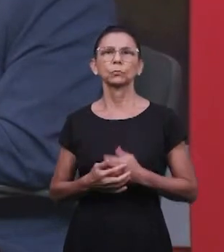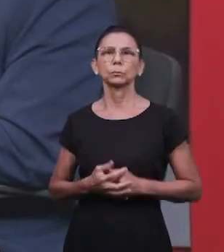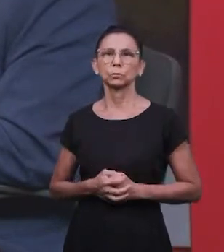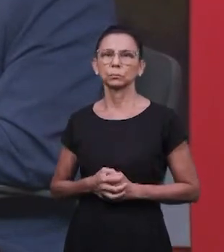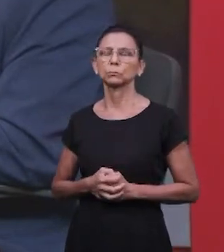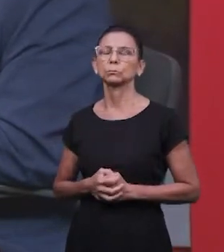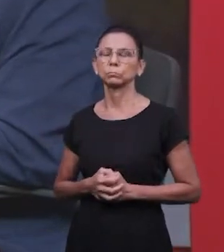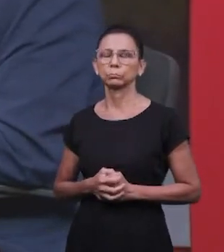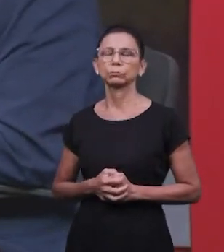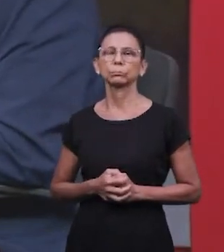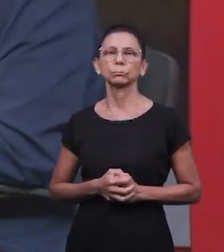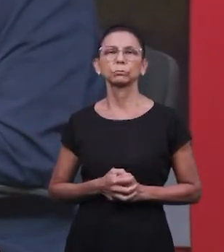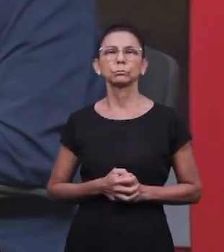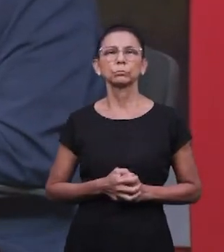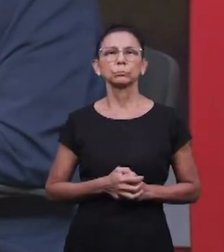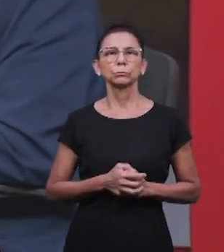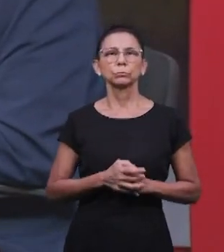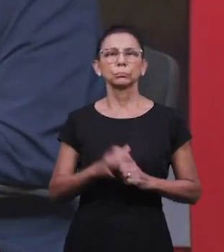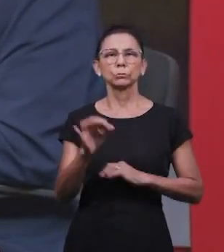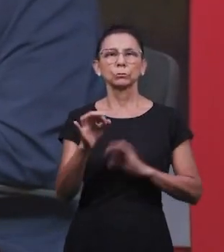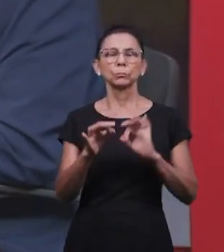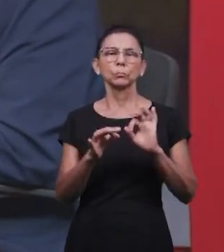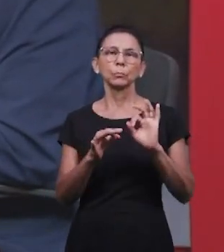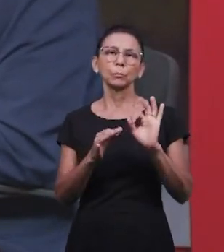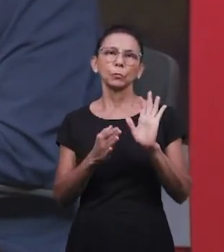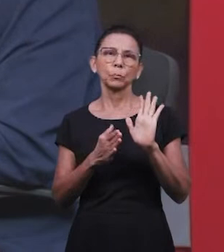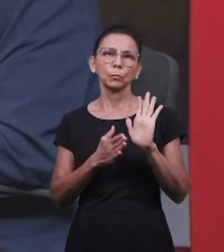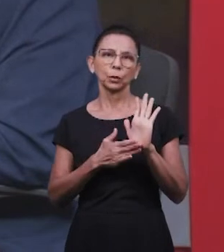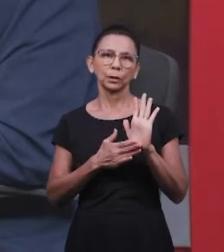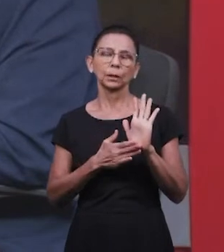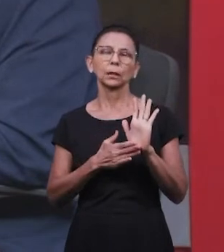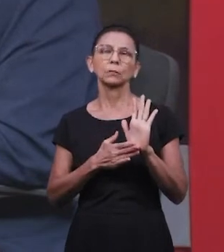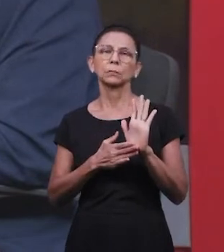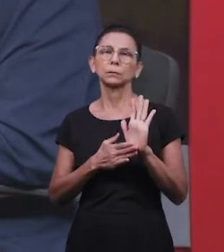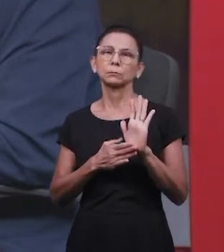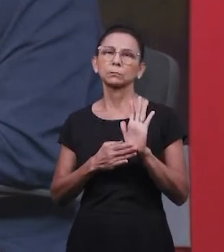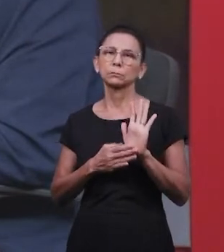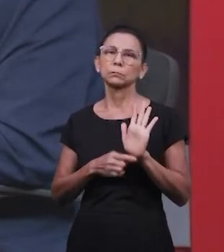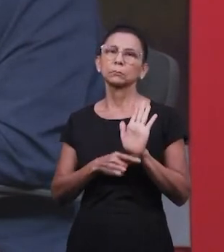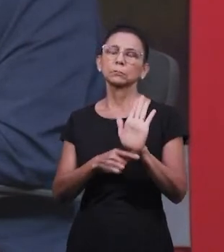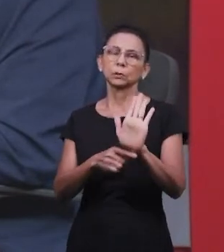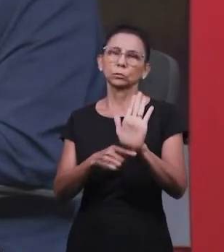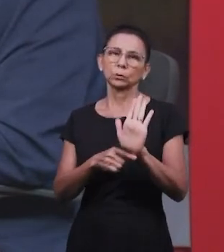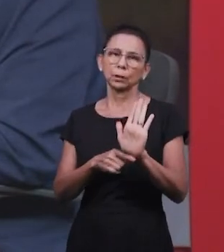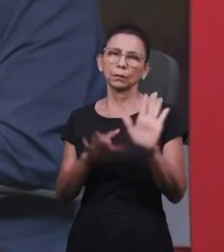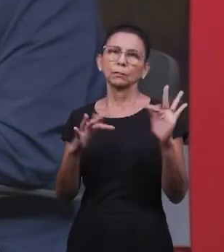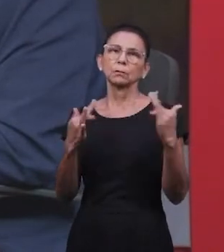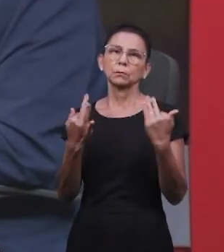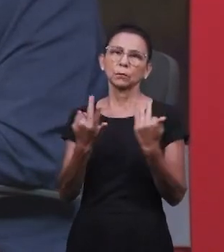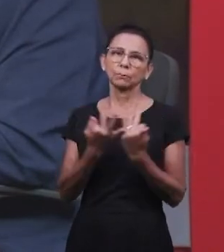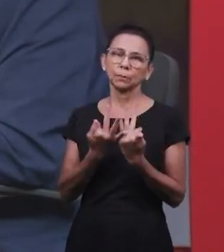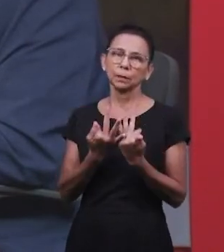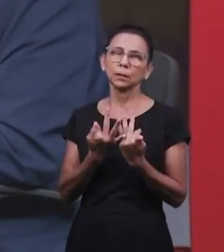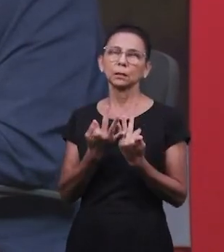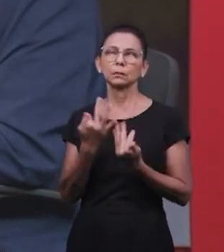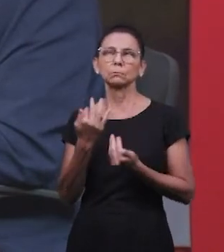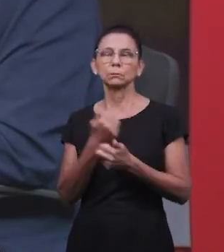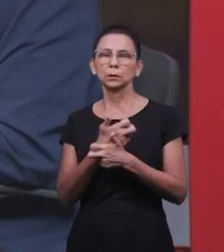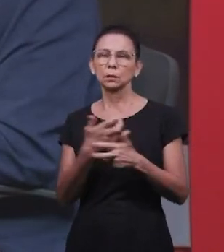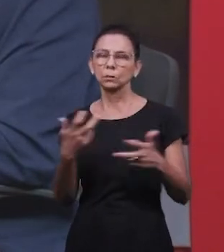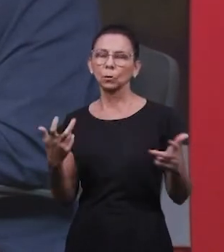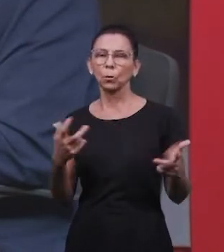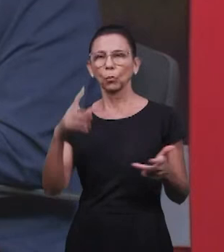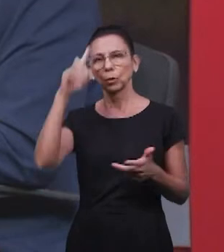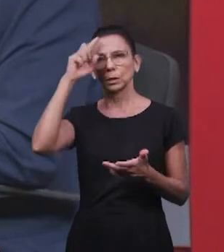desse programa, em te ajudar e ajudar a sua família no que diz respeito ao dia a dia e a decisões a serem tomadas, a